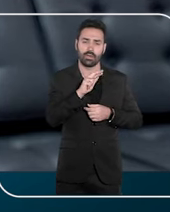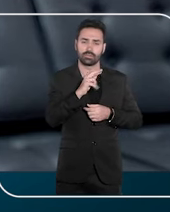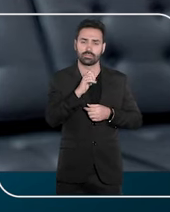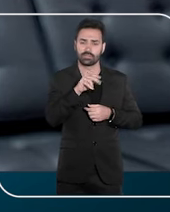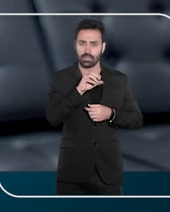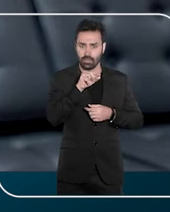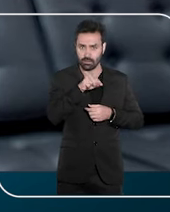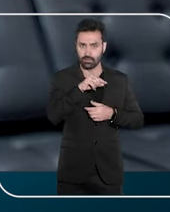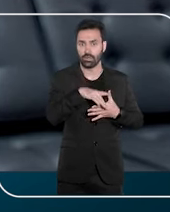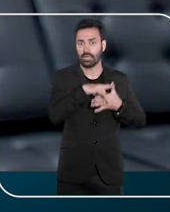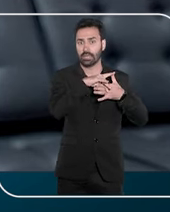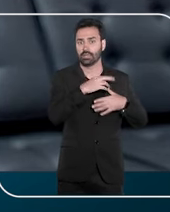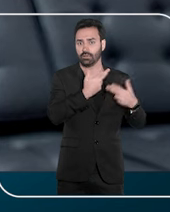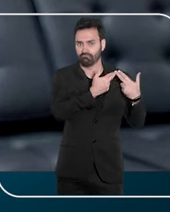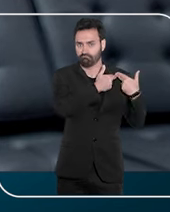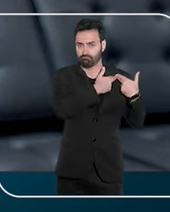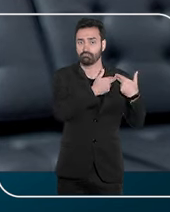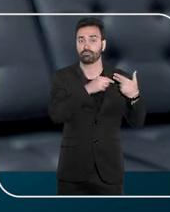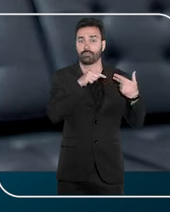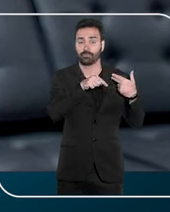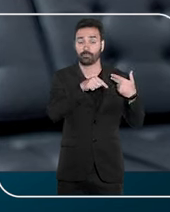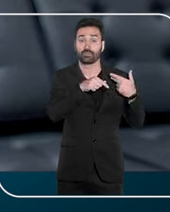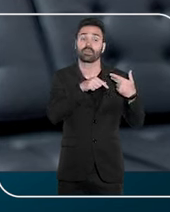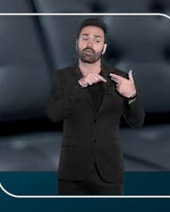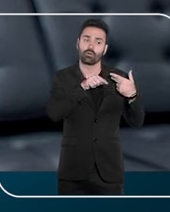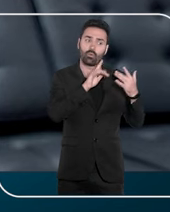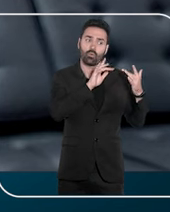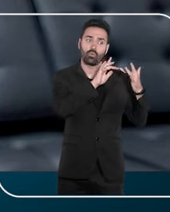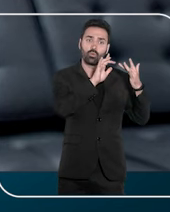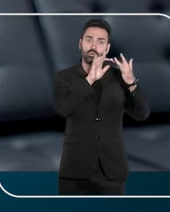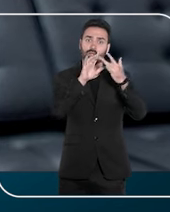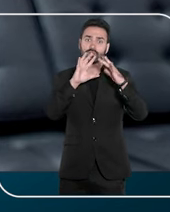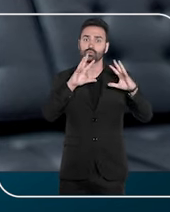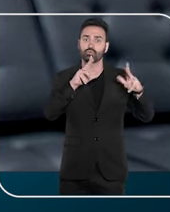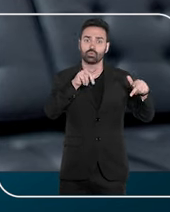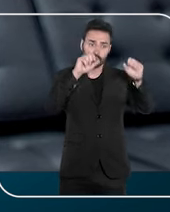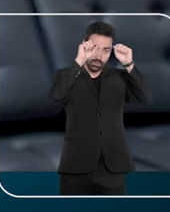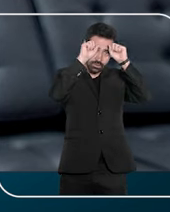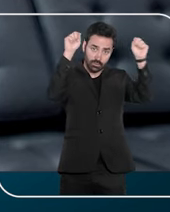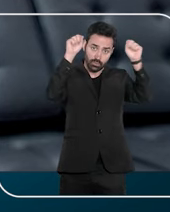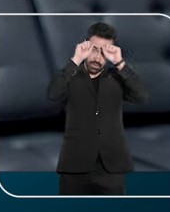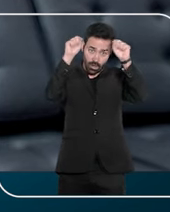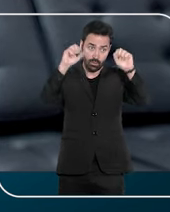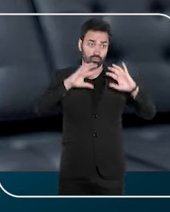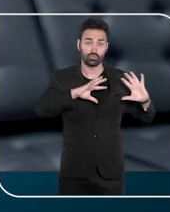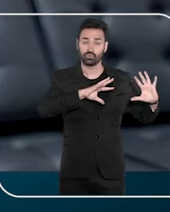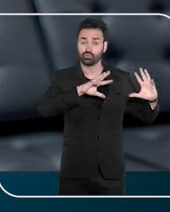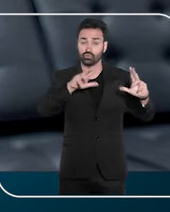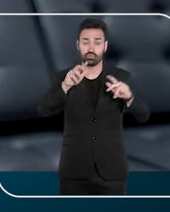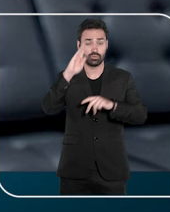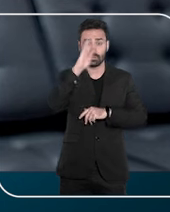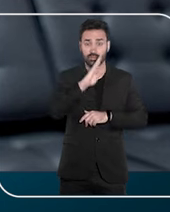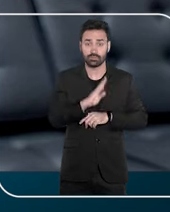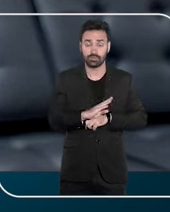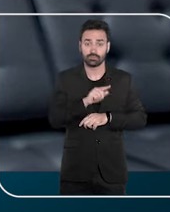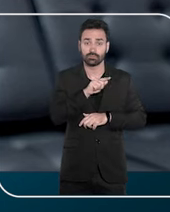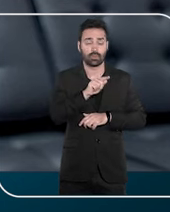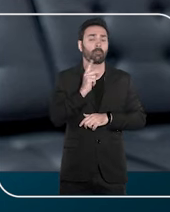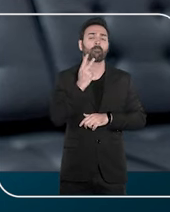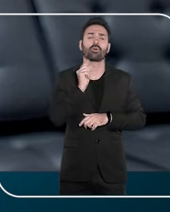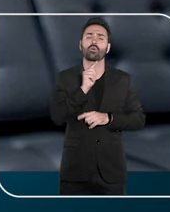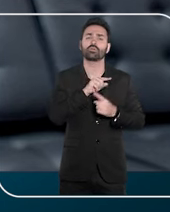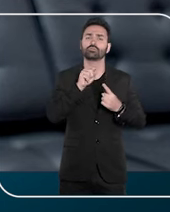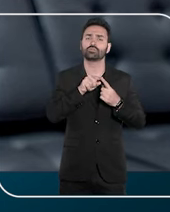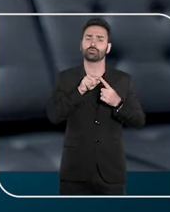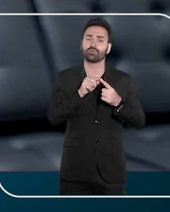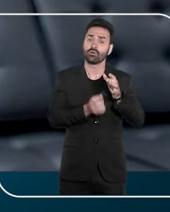um trabalho junto a todos os tribunais do país para desenvolver práticas e hábitos que até